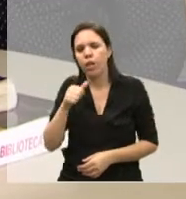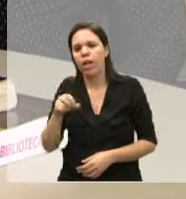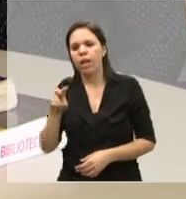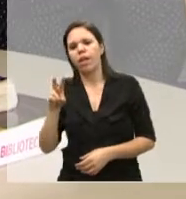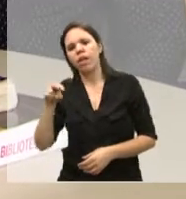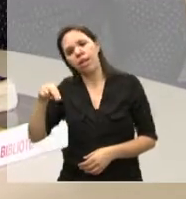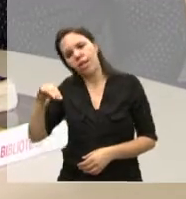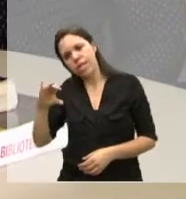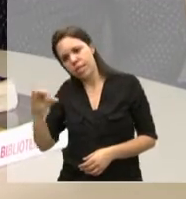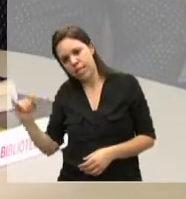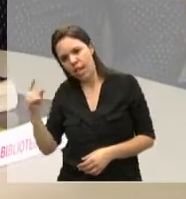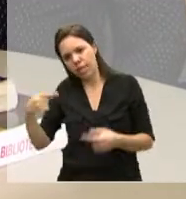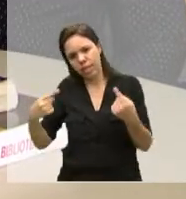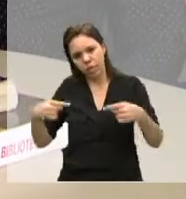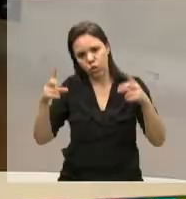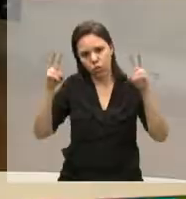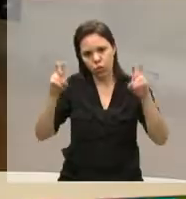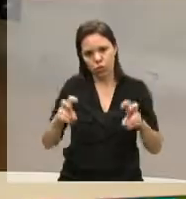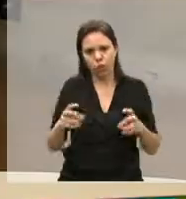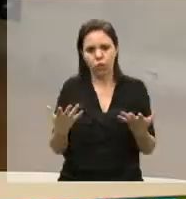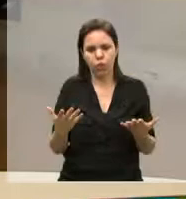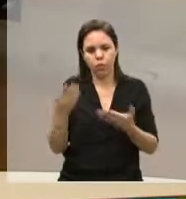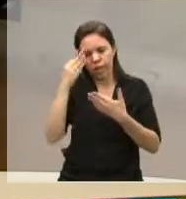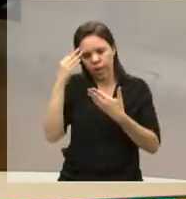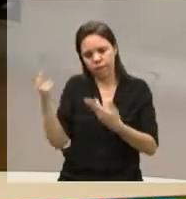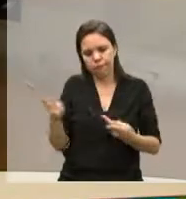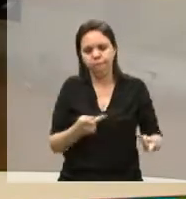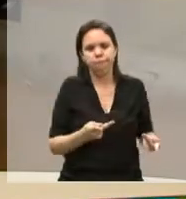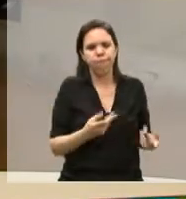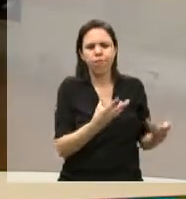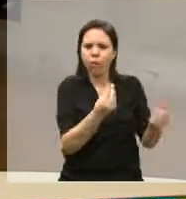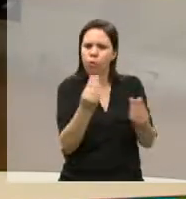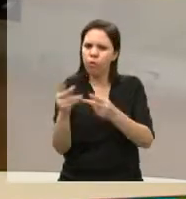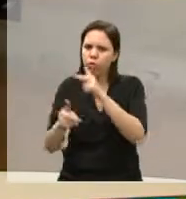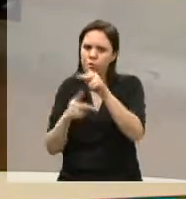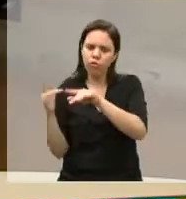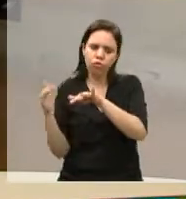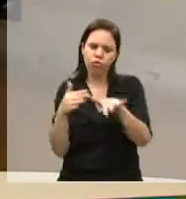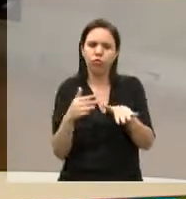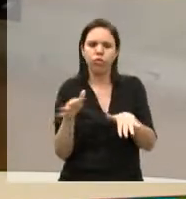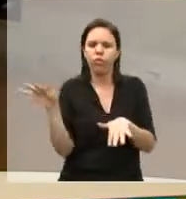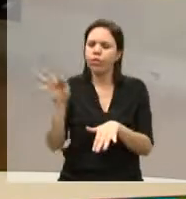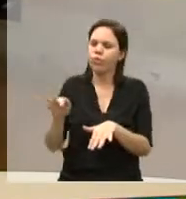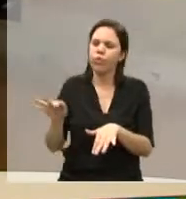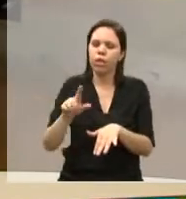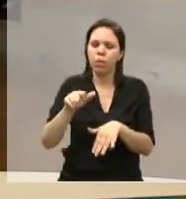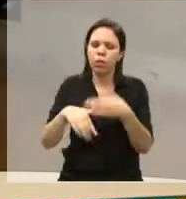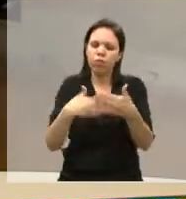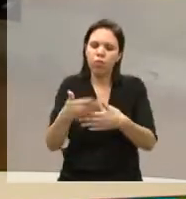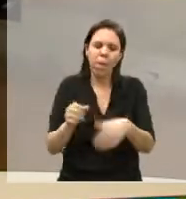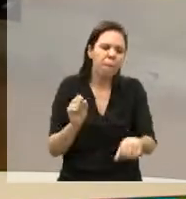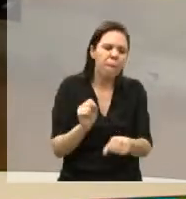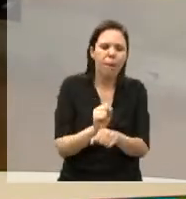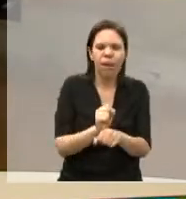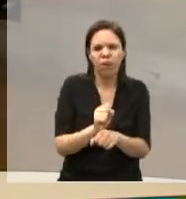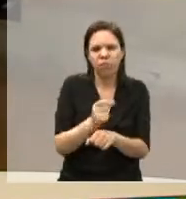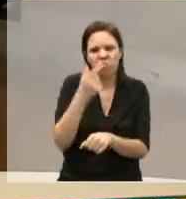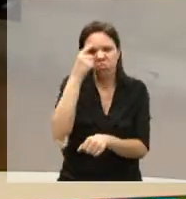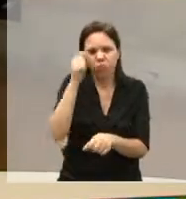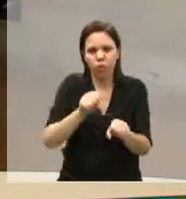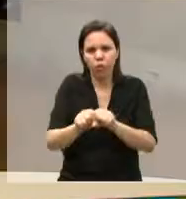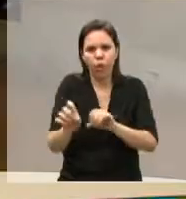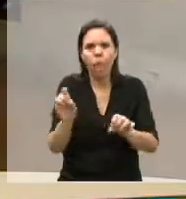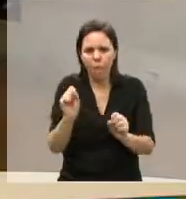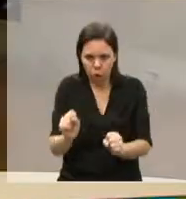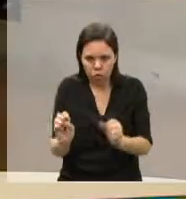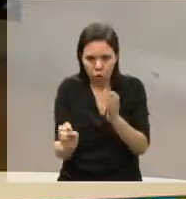bem com vocês? Muito bem, obrigado pelo convite. Muitas pessoas chegam até a faculdade e param por ali. Isso pode acontecer